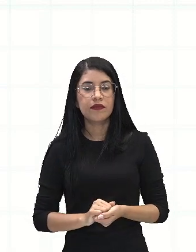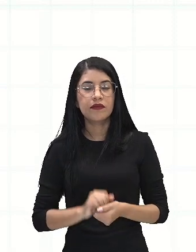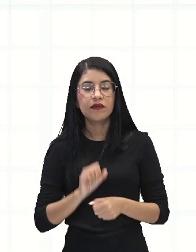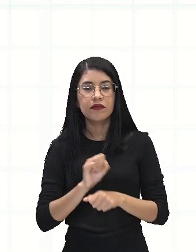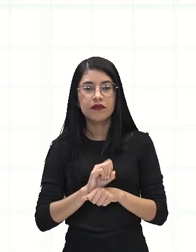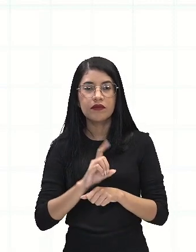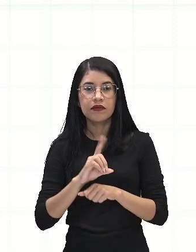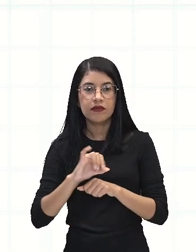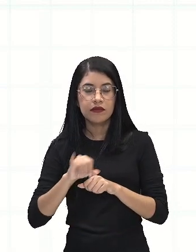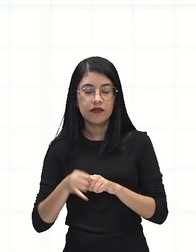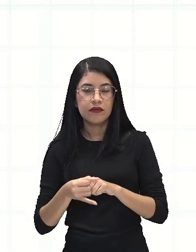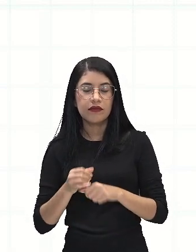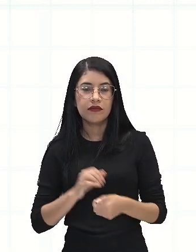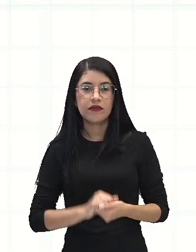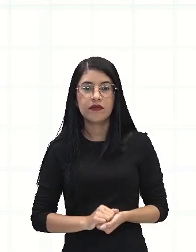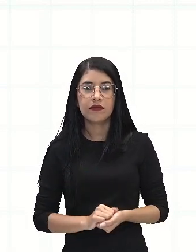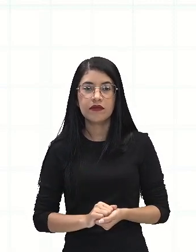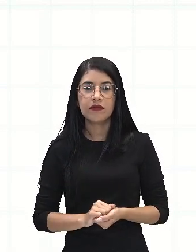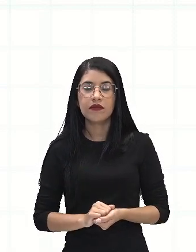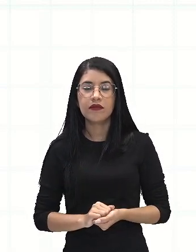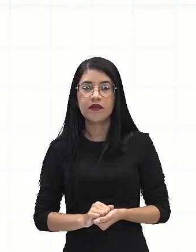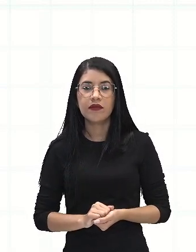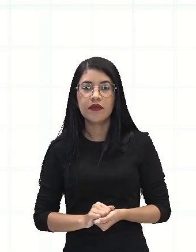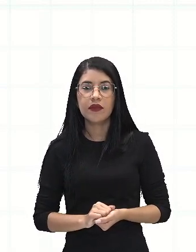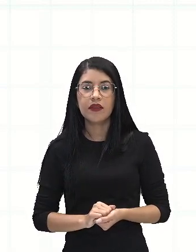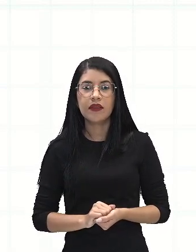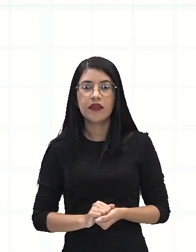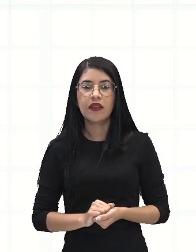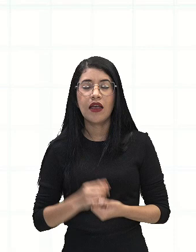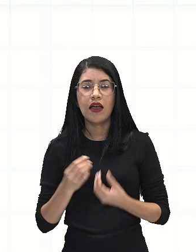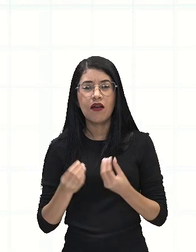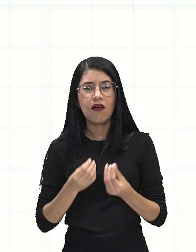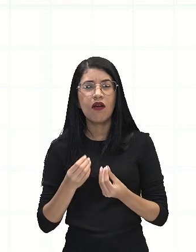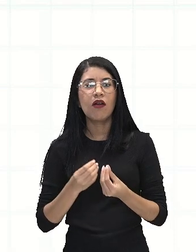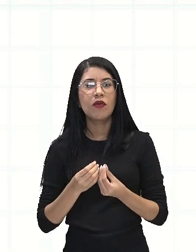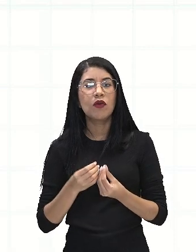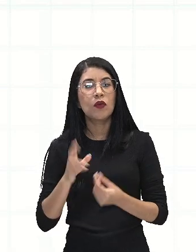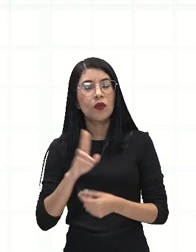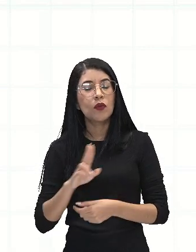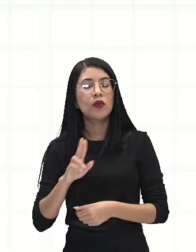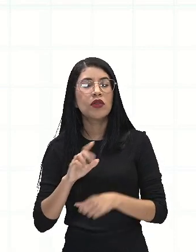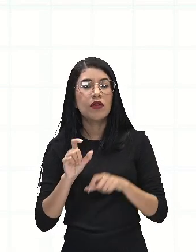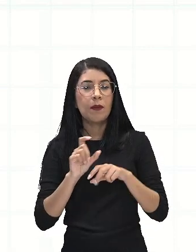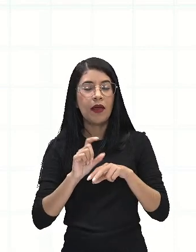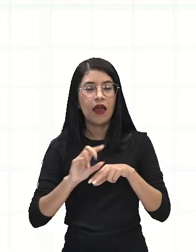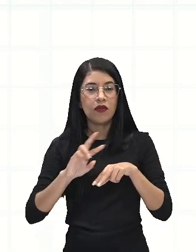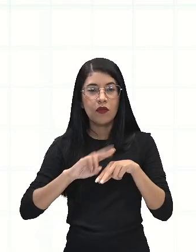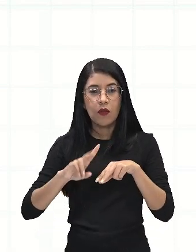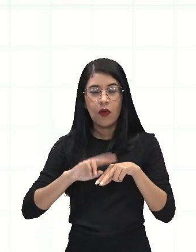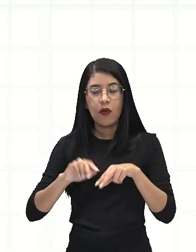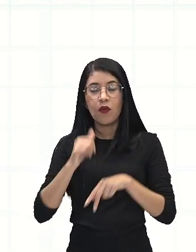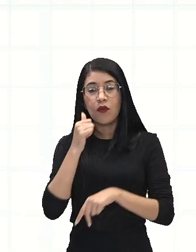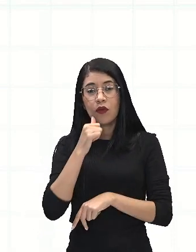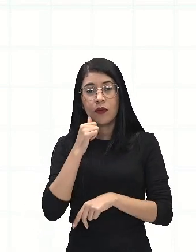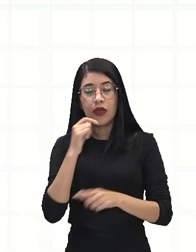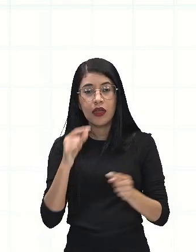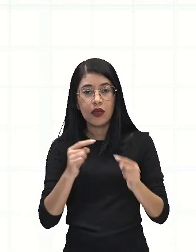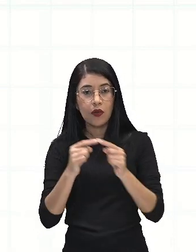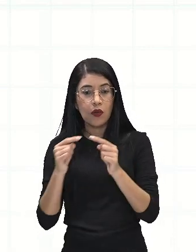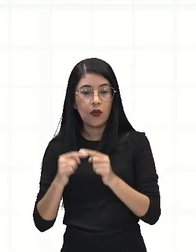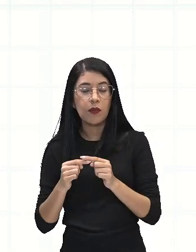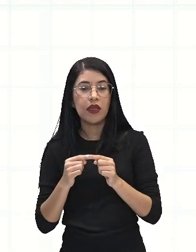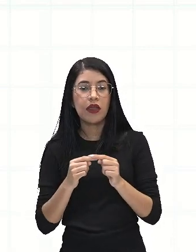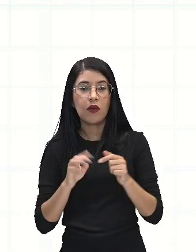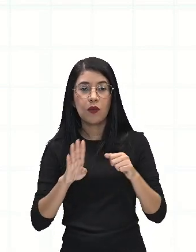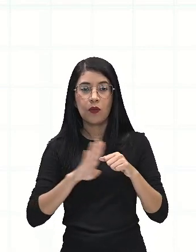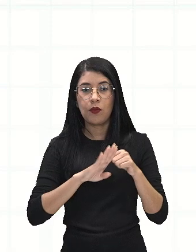essas palavras estão aí sendo flexionadas no feminino. Por quê? Porque elas concordam com o